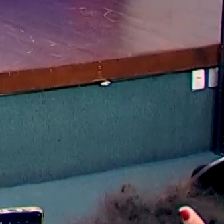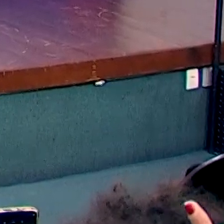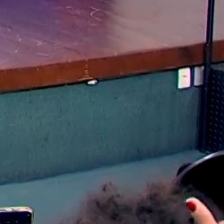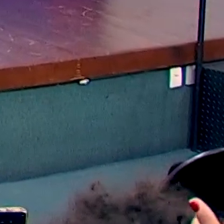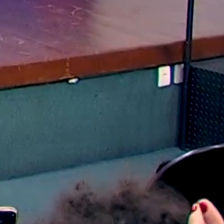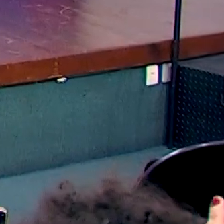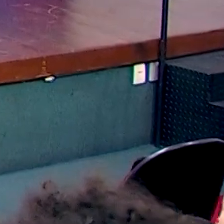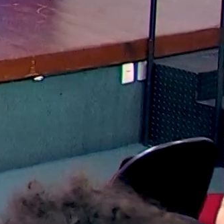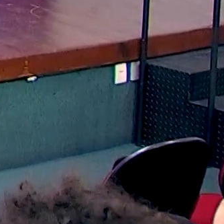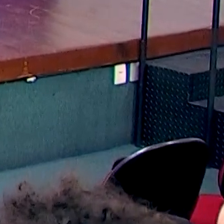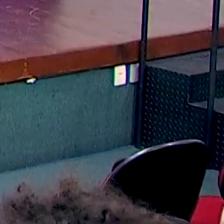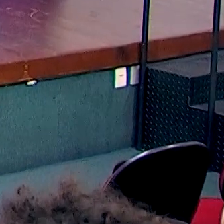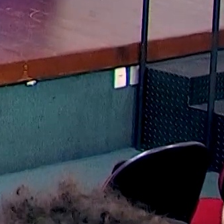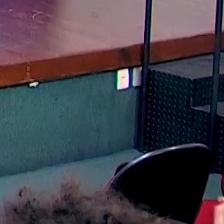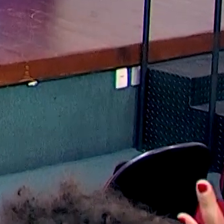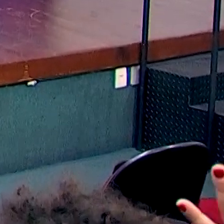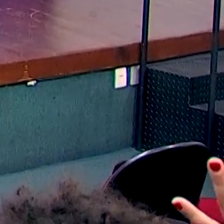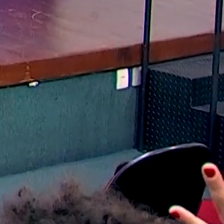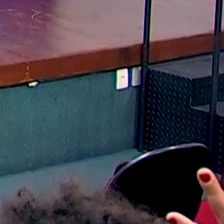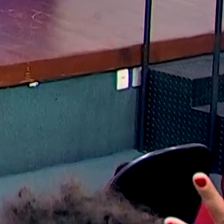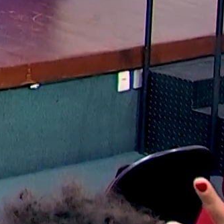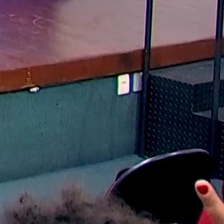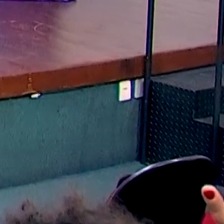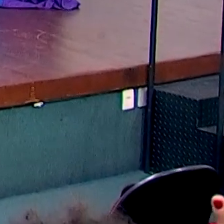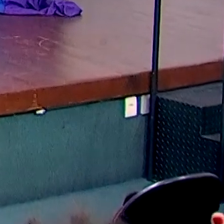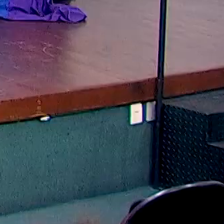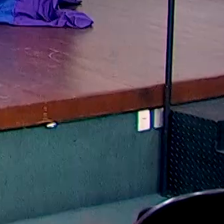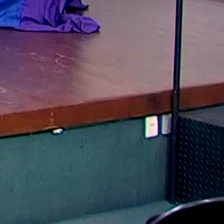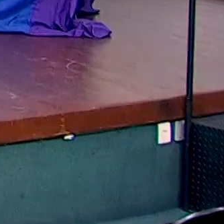you were making a fool of me.